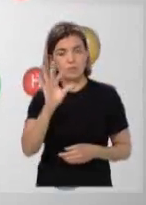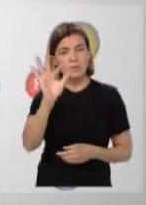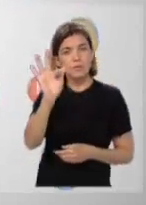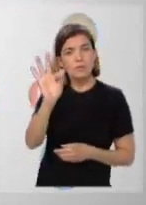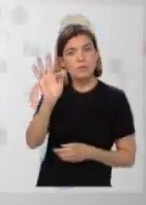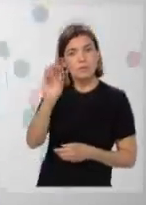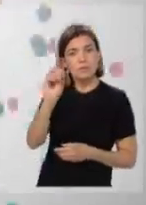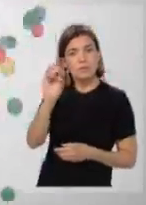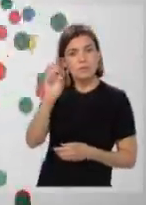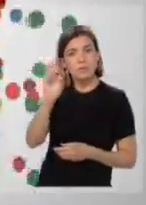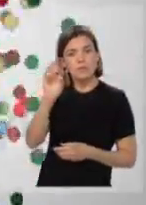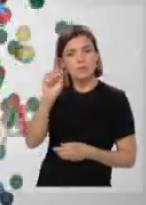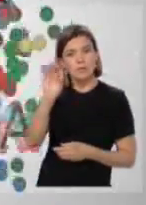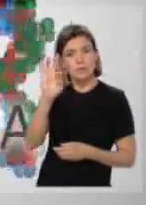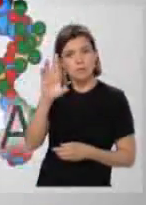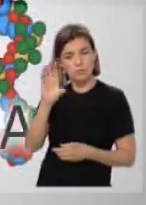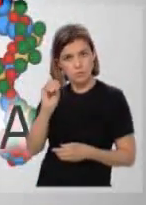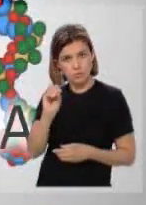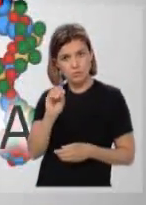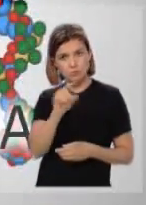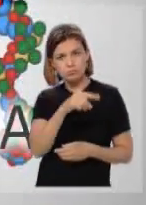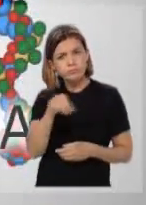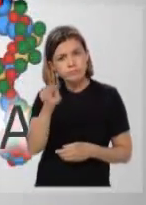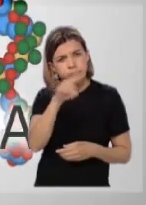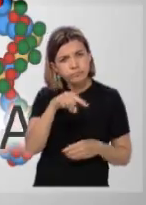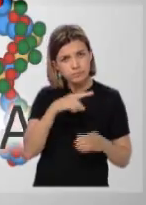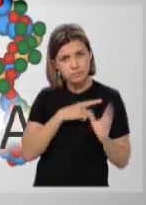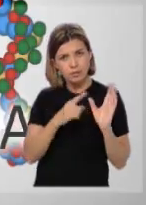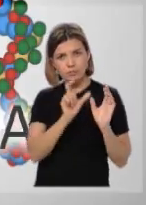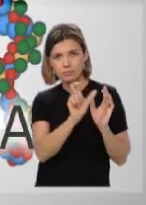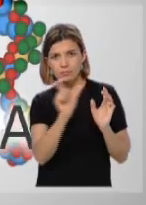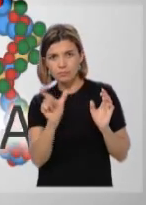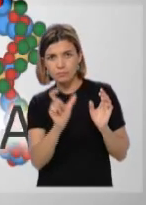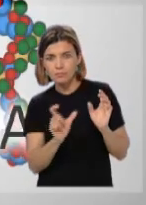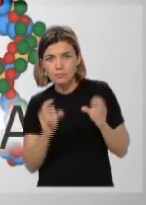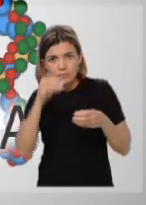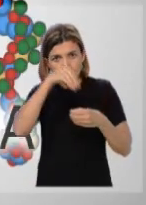enxofre, como as proteínas e os ácidos nucleicos.